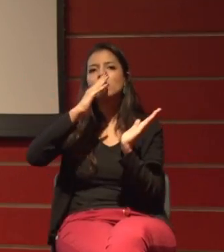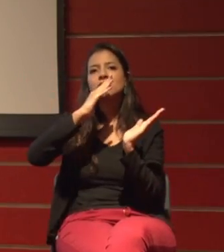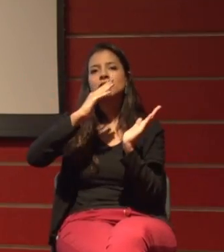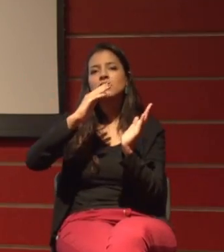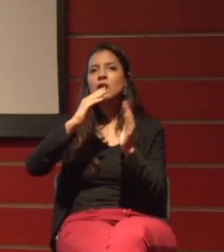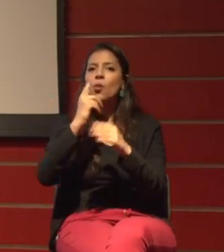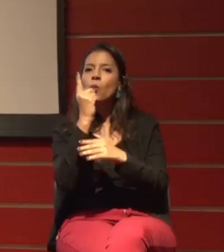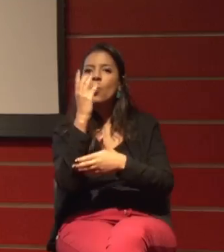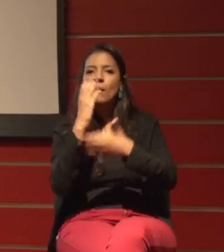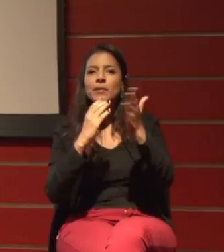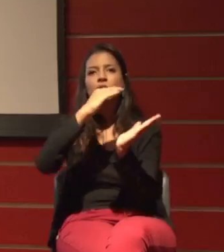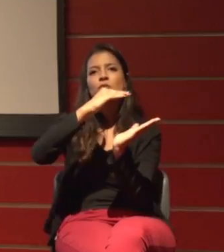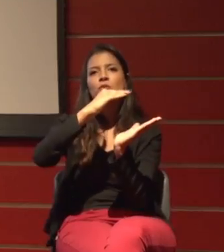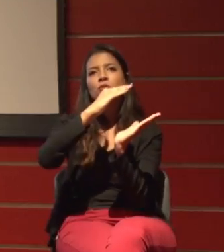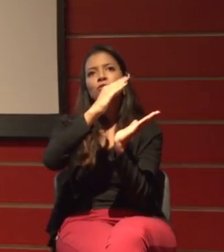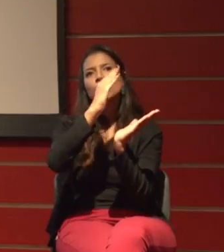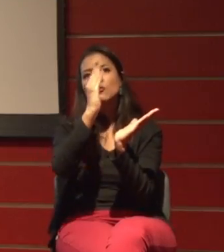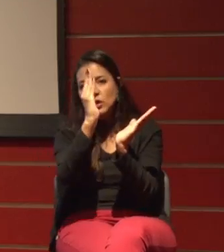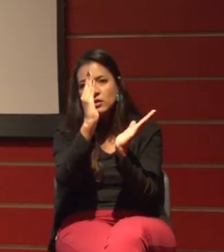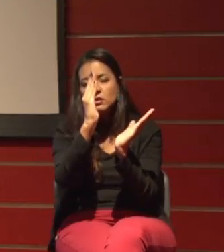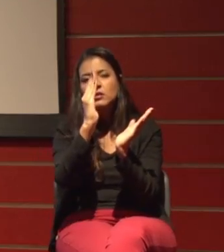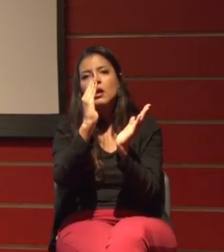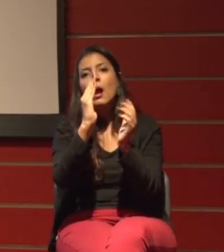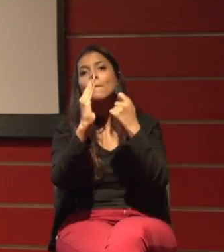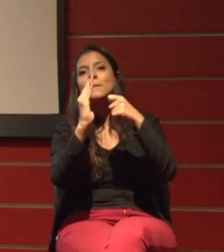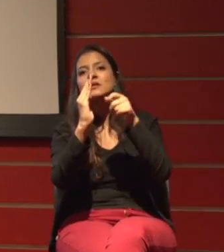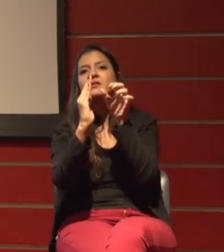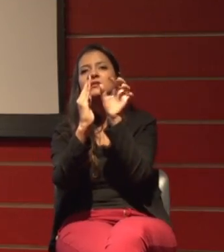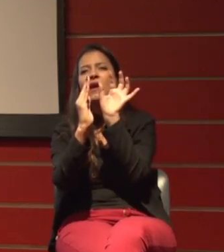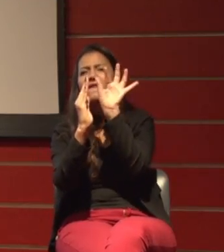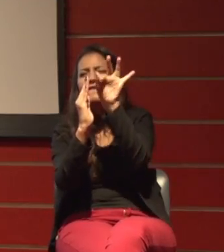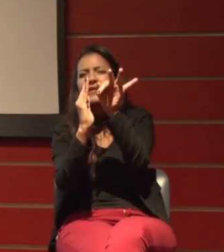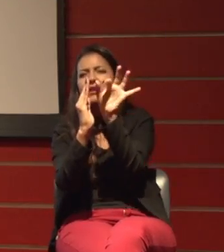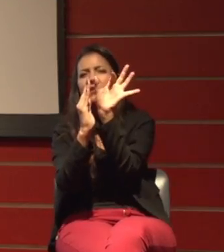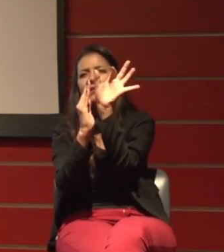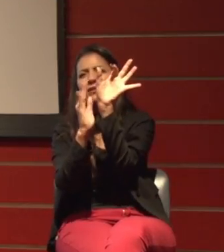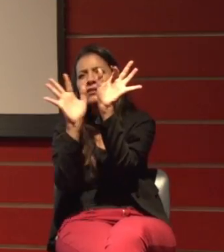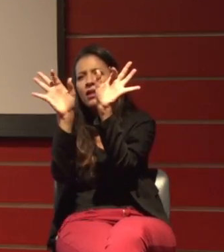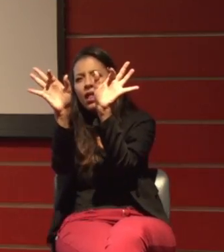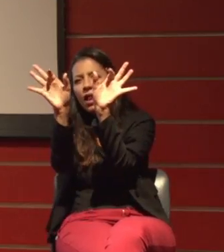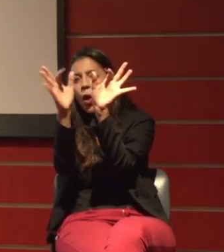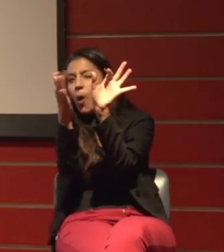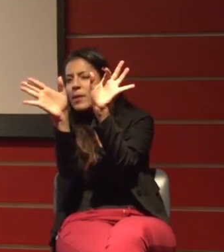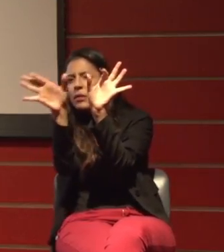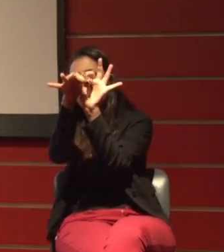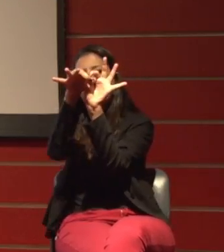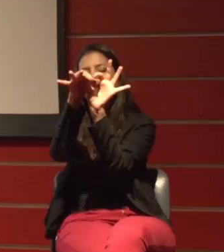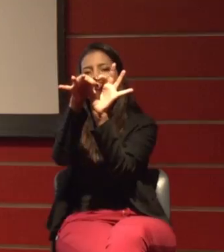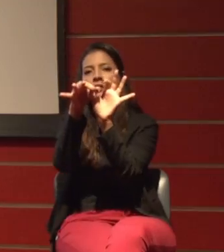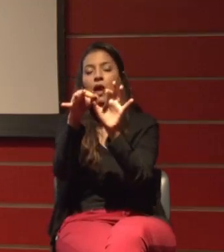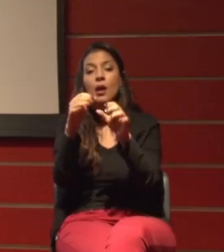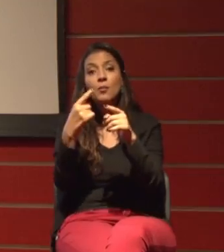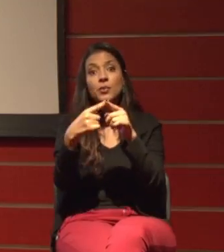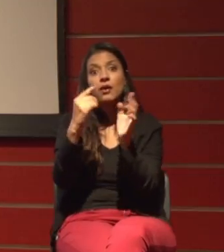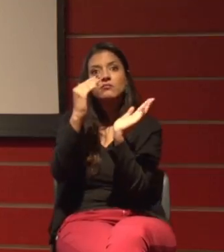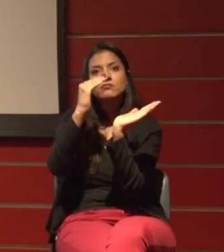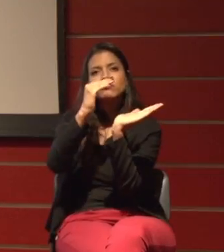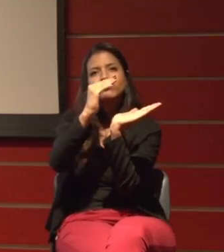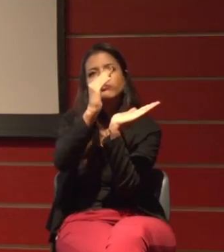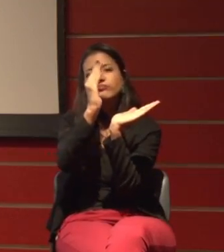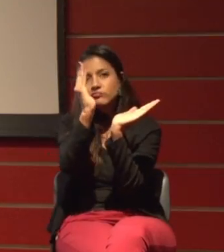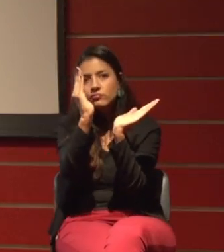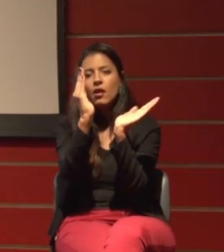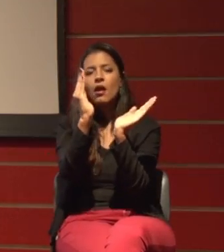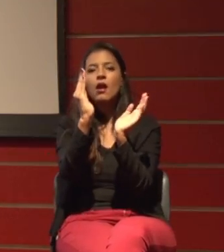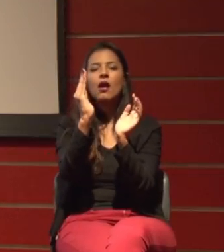gancho que no filme que leve o leitor o o o espectador a perguntar o que que vai acontecer agora né o que que